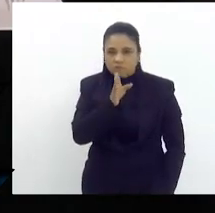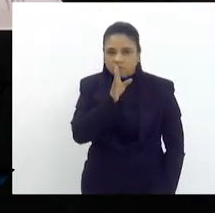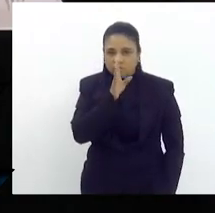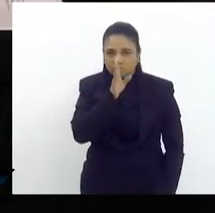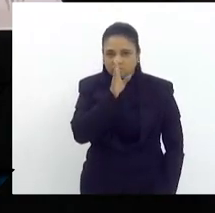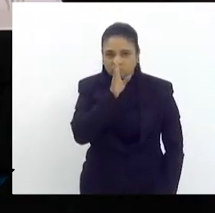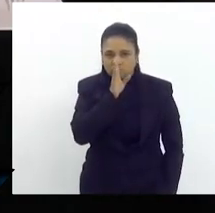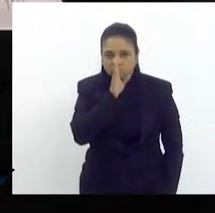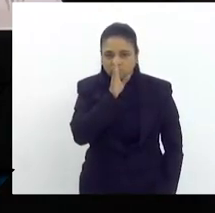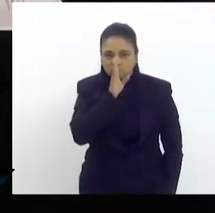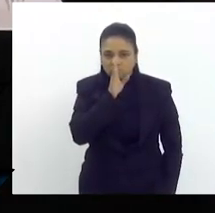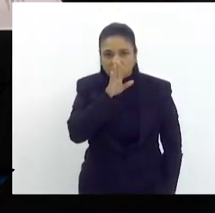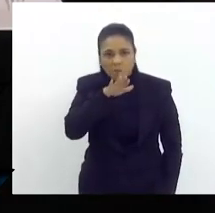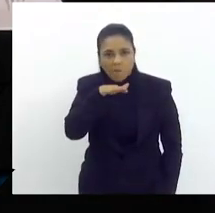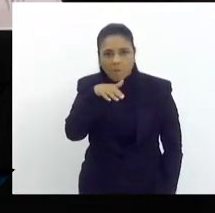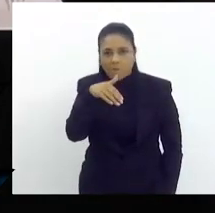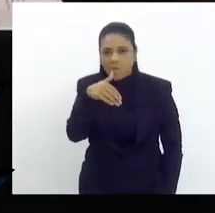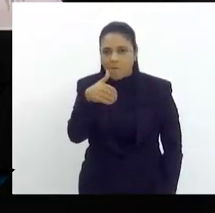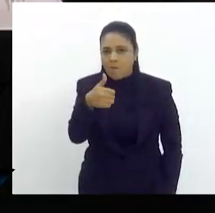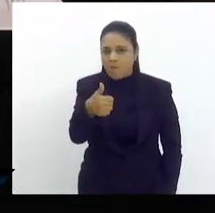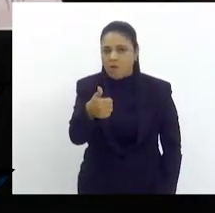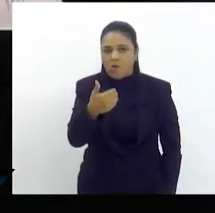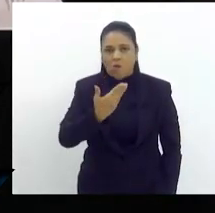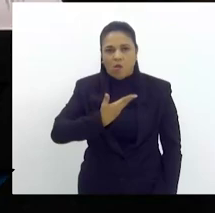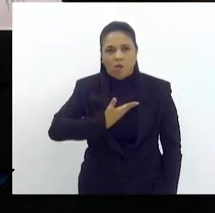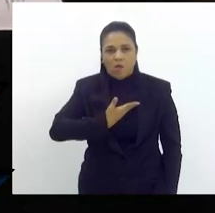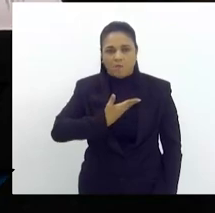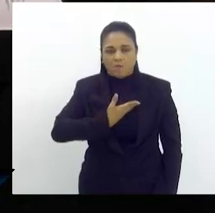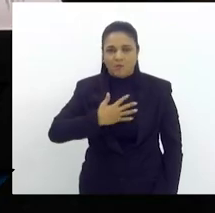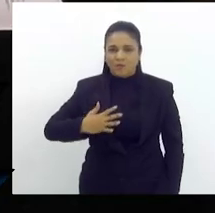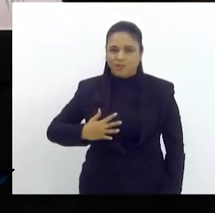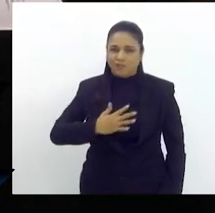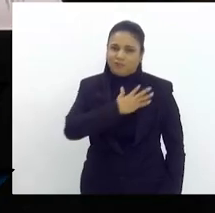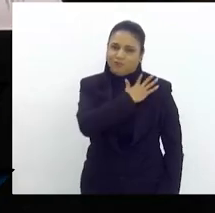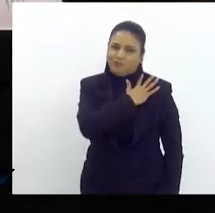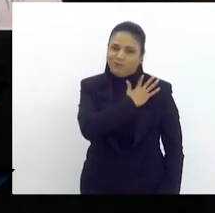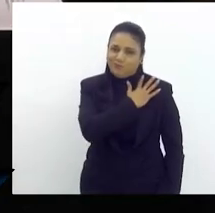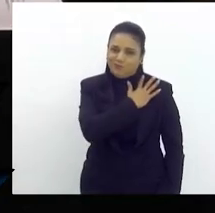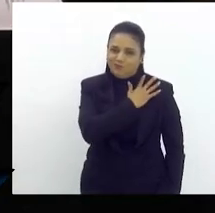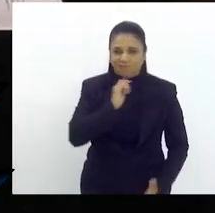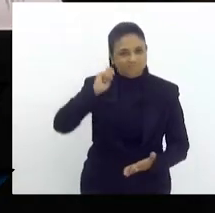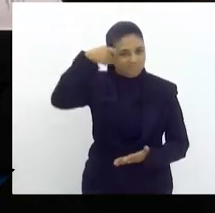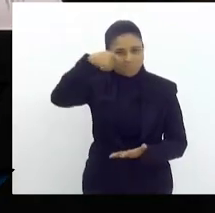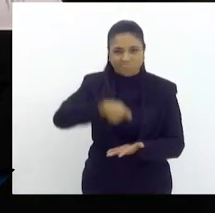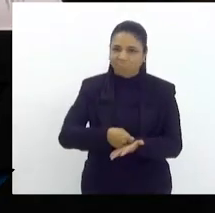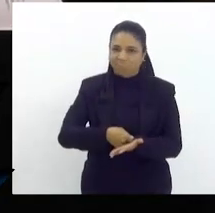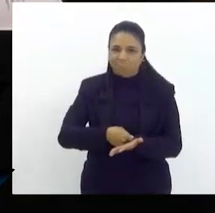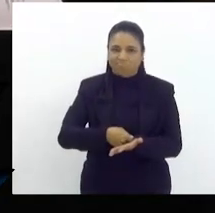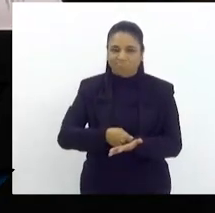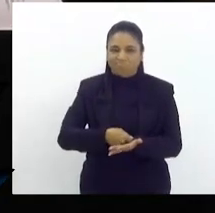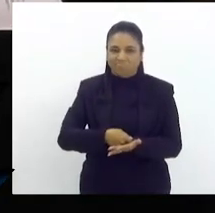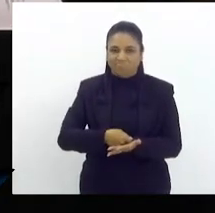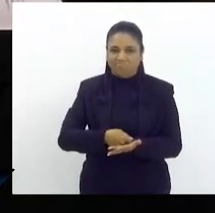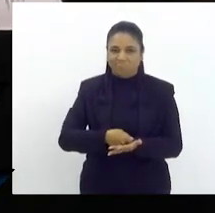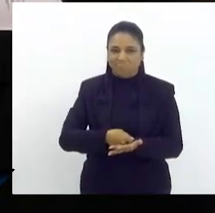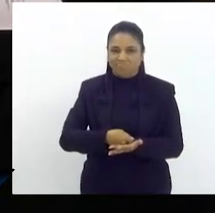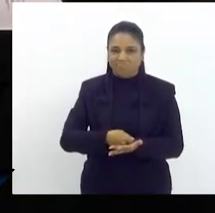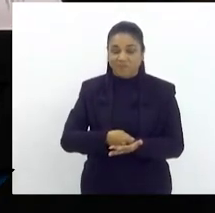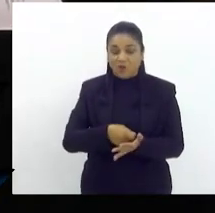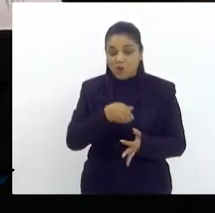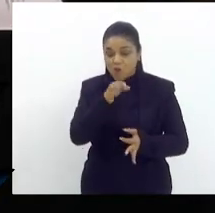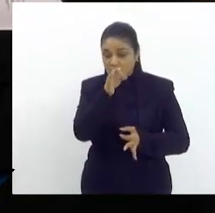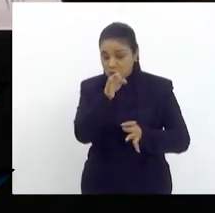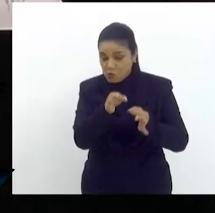é o melhor amigo das ditaduras esse magistrado ele foi